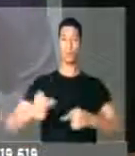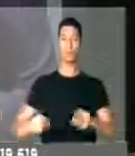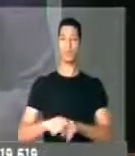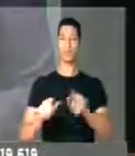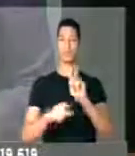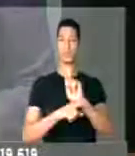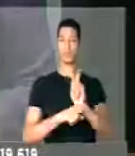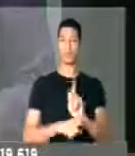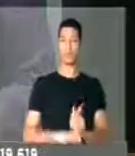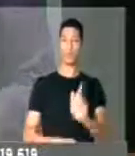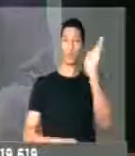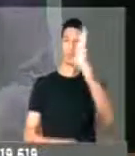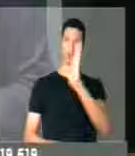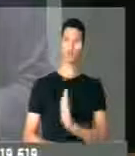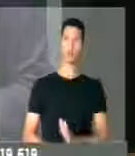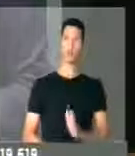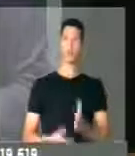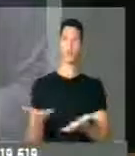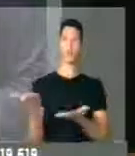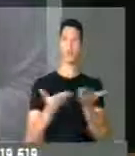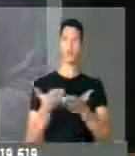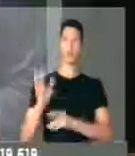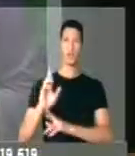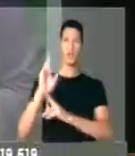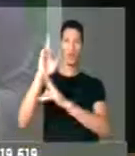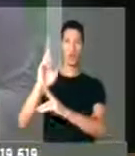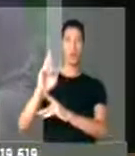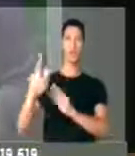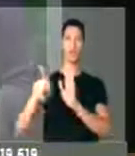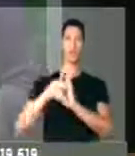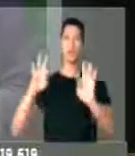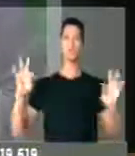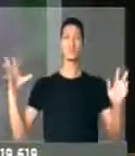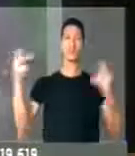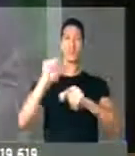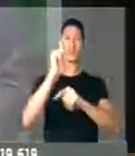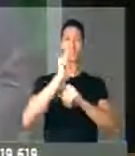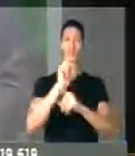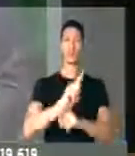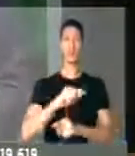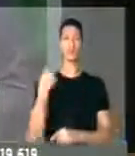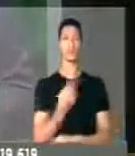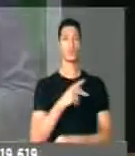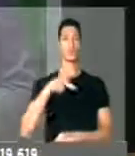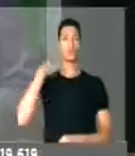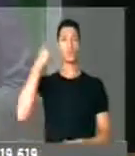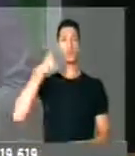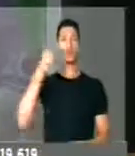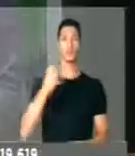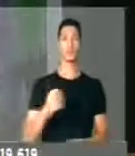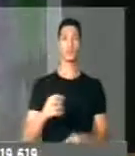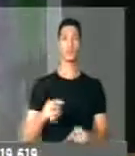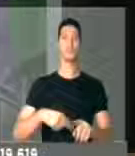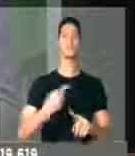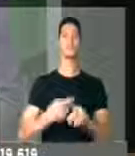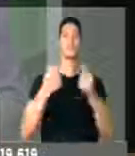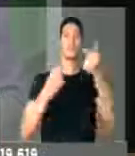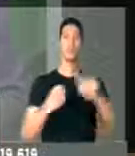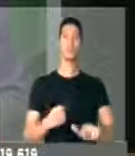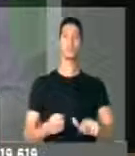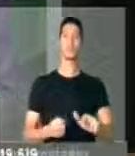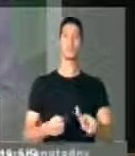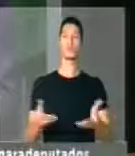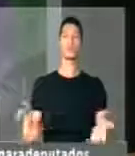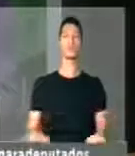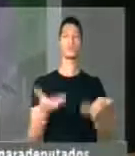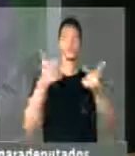de gestão do Brasil, servindo como referência para todas as gestões do nosso partido e, mais uma vez,